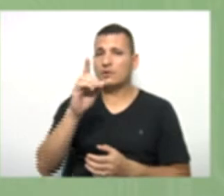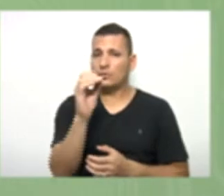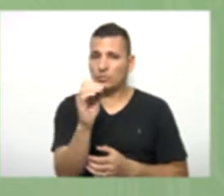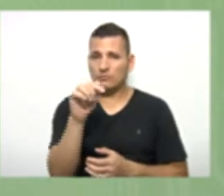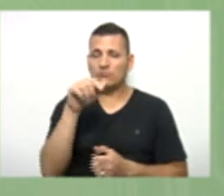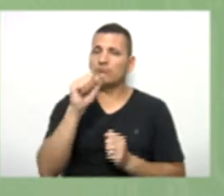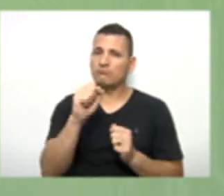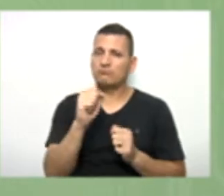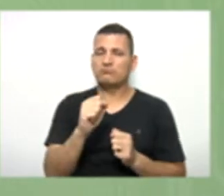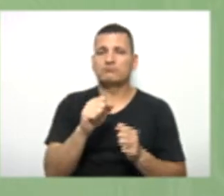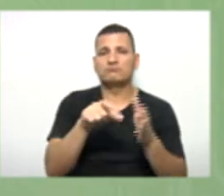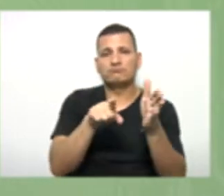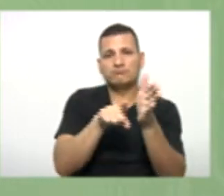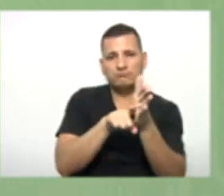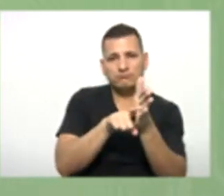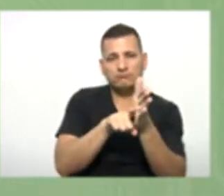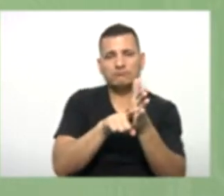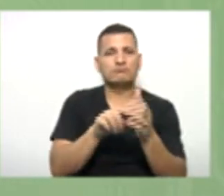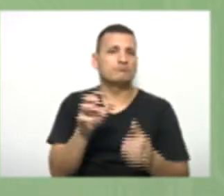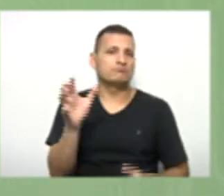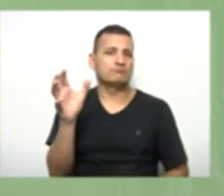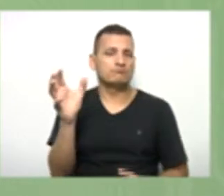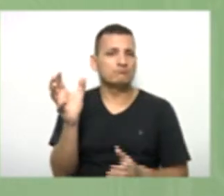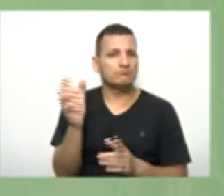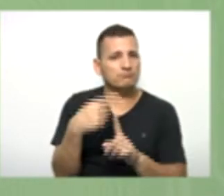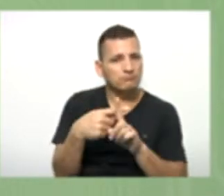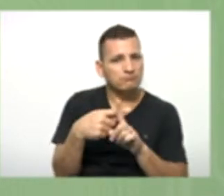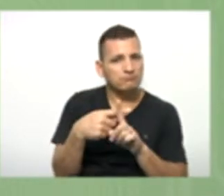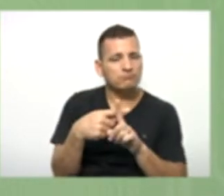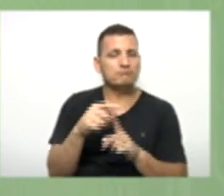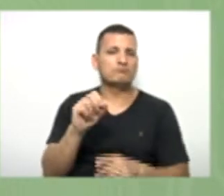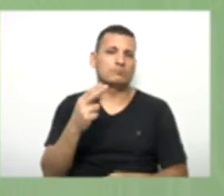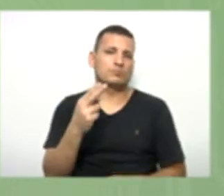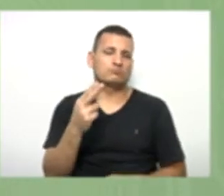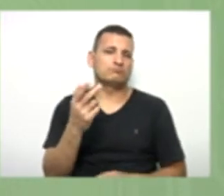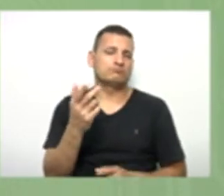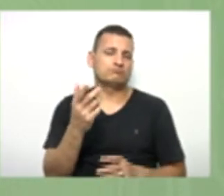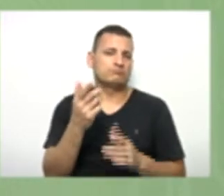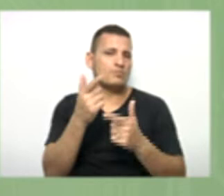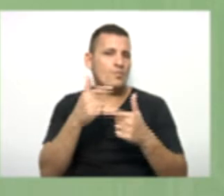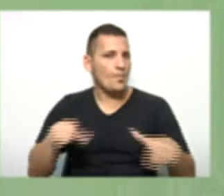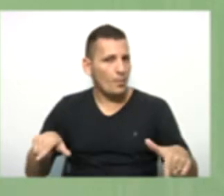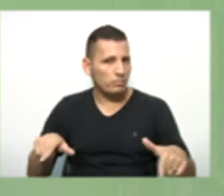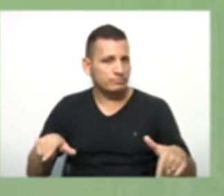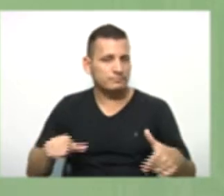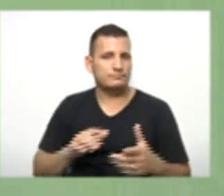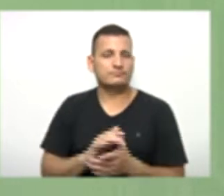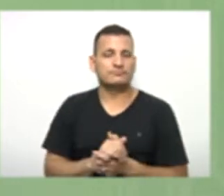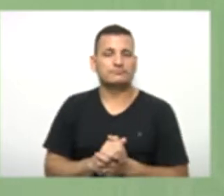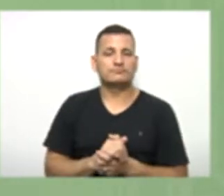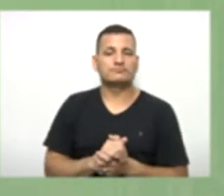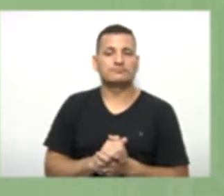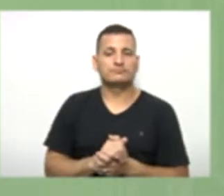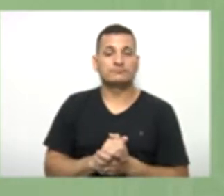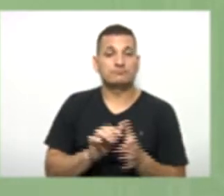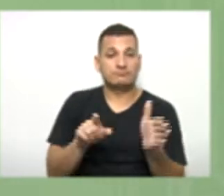devedor, credor ou nulo. Devedor. Então, lembrando, né, que as